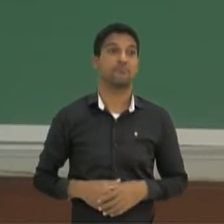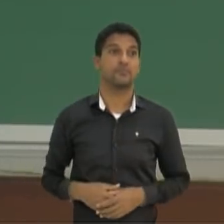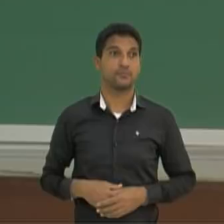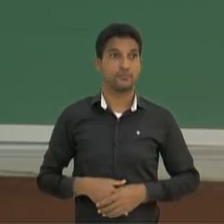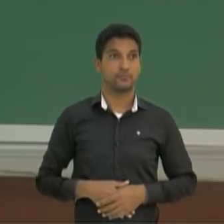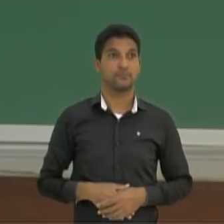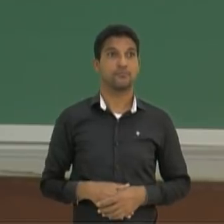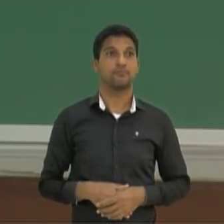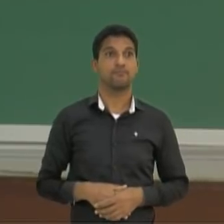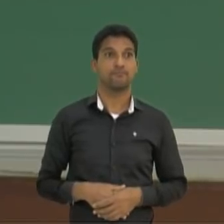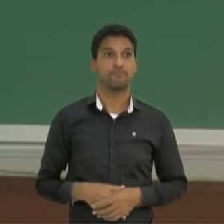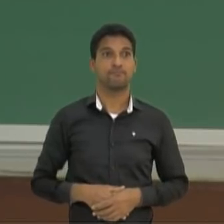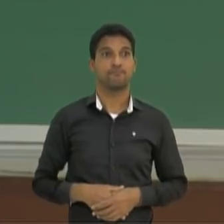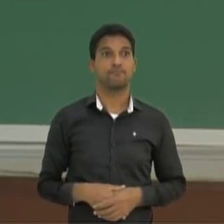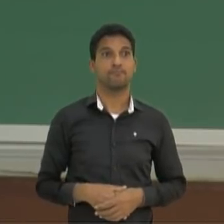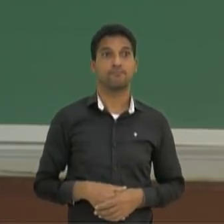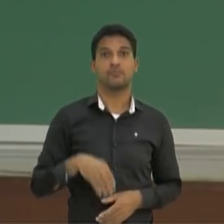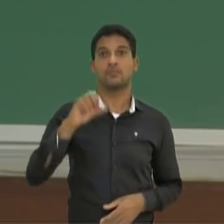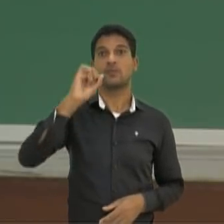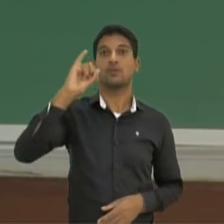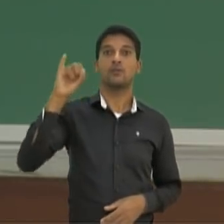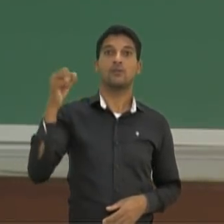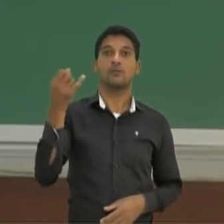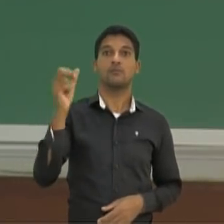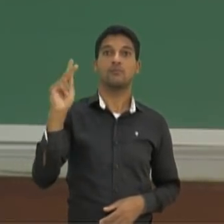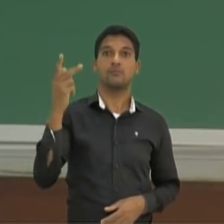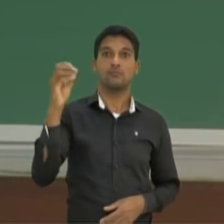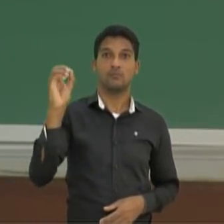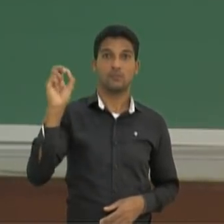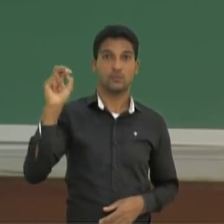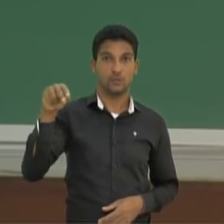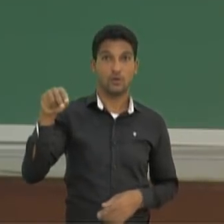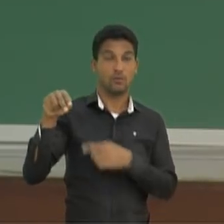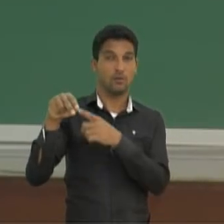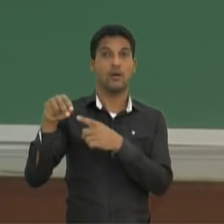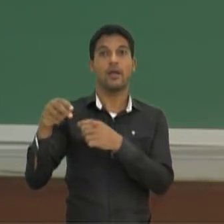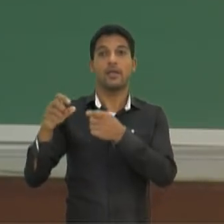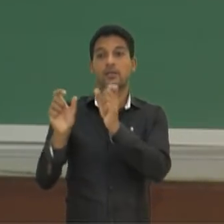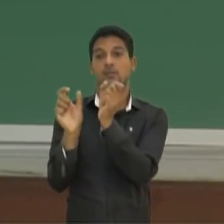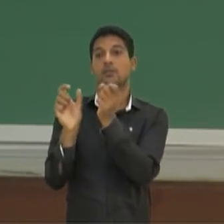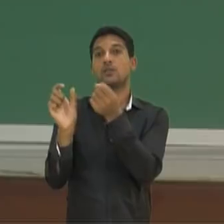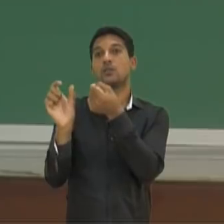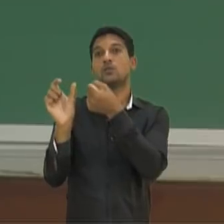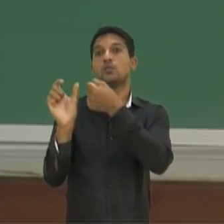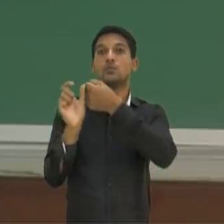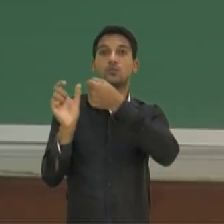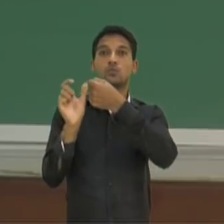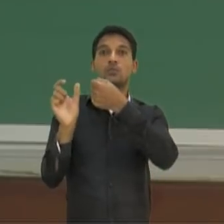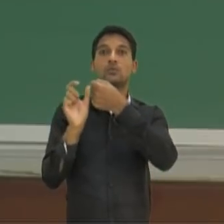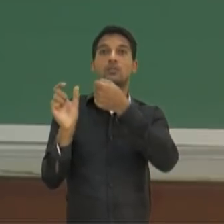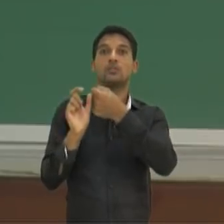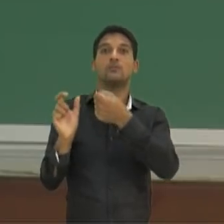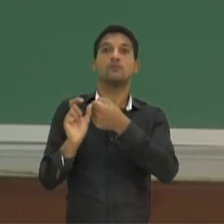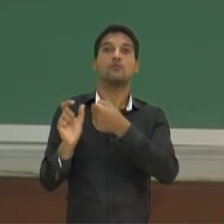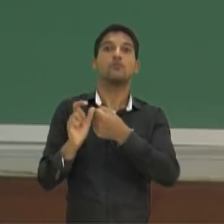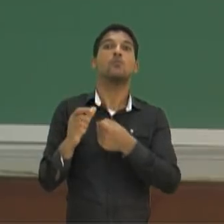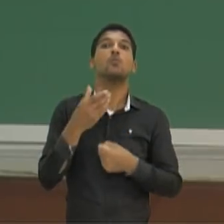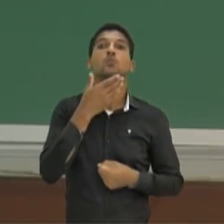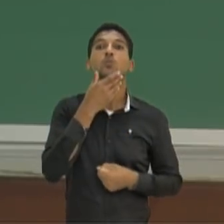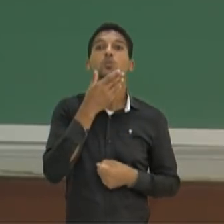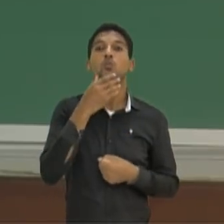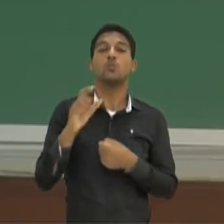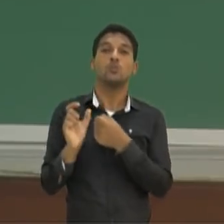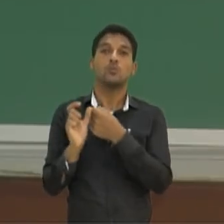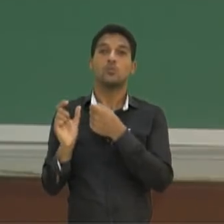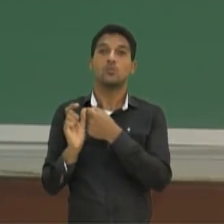John é um substantivo masculino, o nome de uma pessoa está ali com letra maiúscula, então não é verbo, também não teria como conjugar. Eu, John, tu, Johns, não dá,